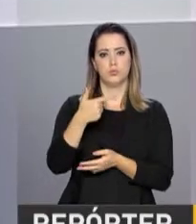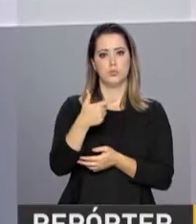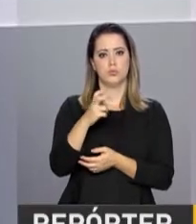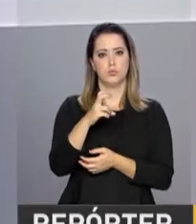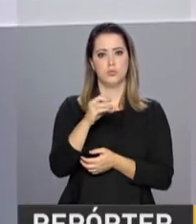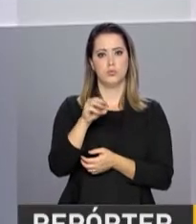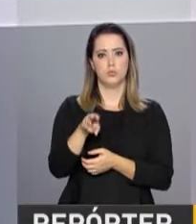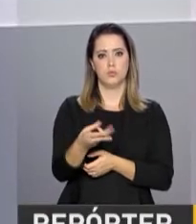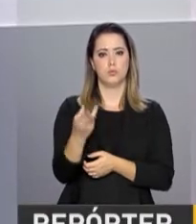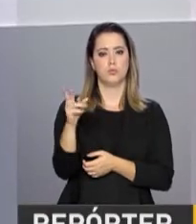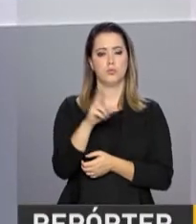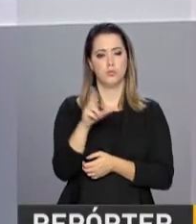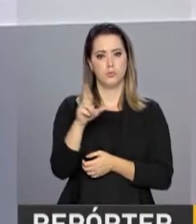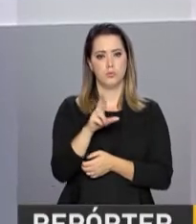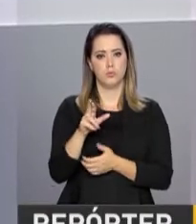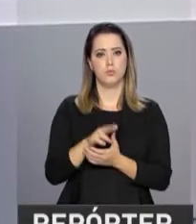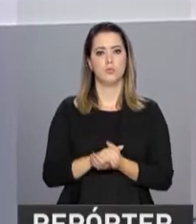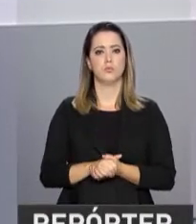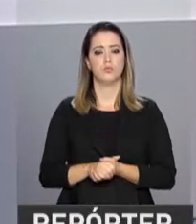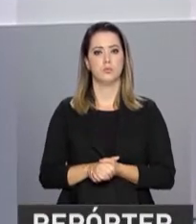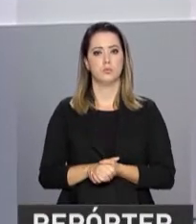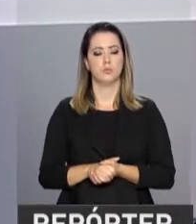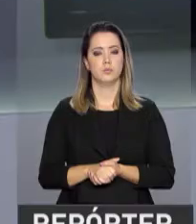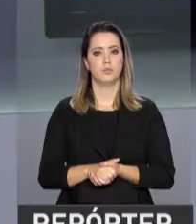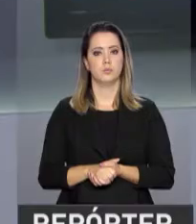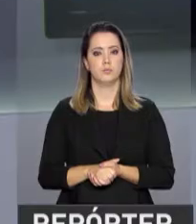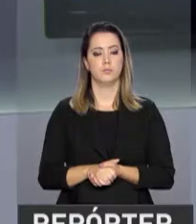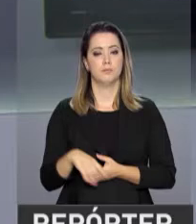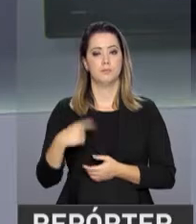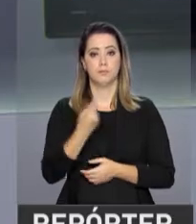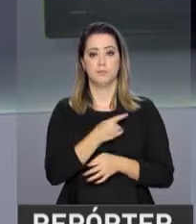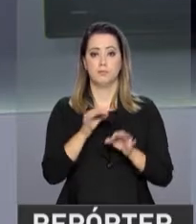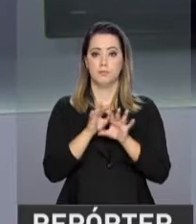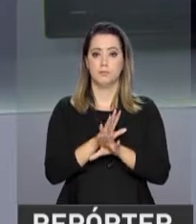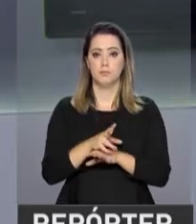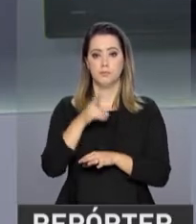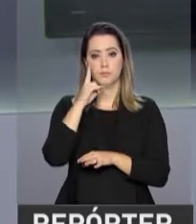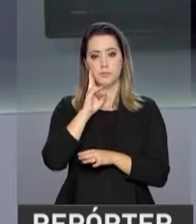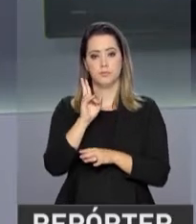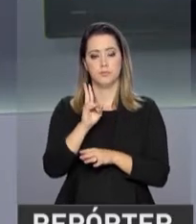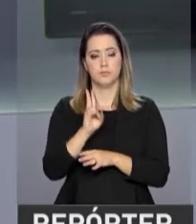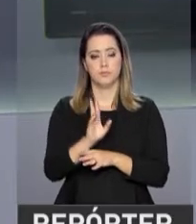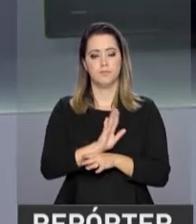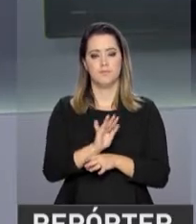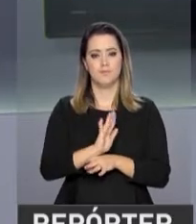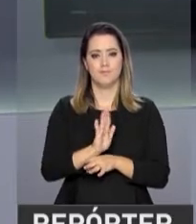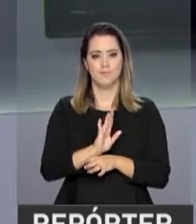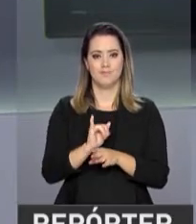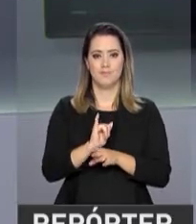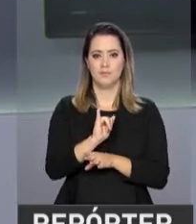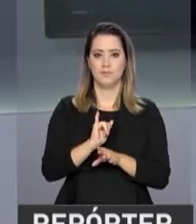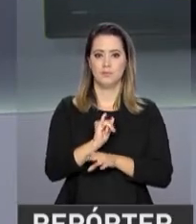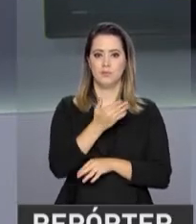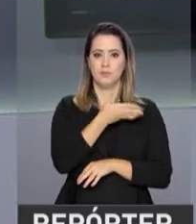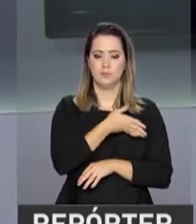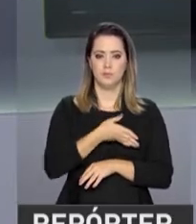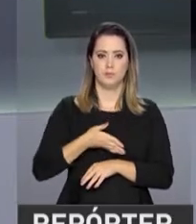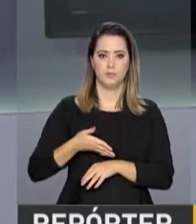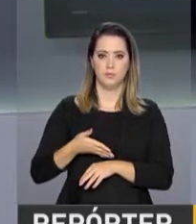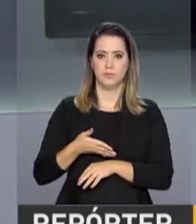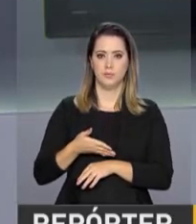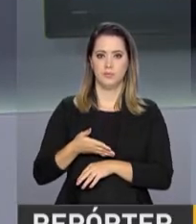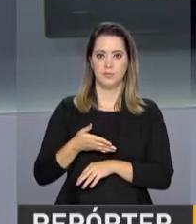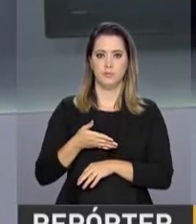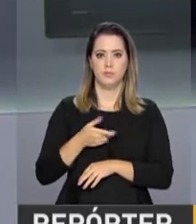250 milhões de reais nós ficamos por aqui para rever as reportagens é só acessar o canal